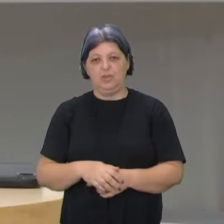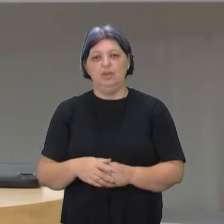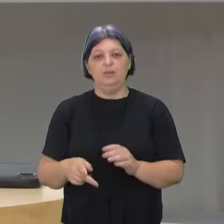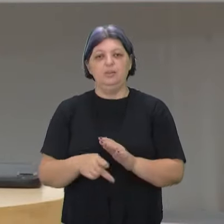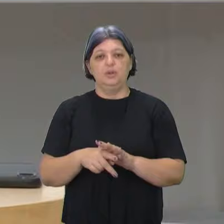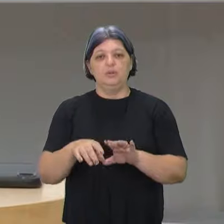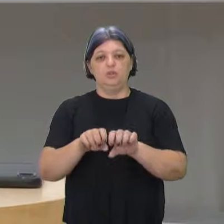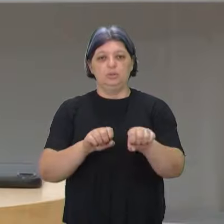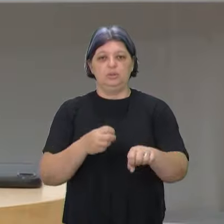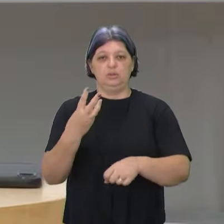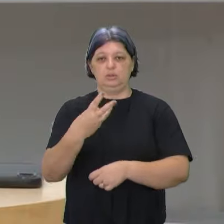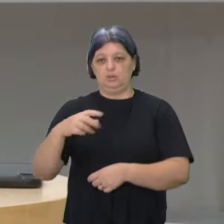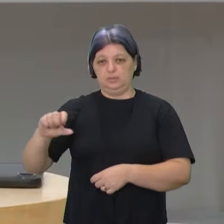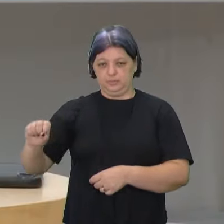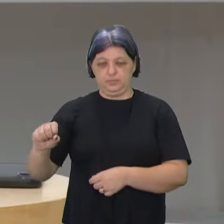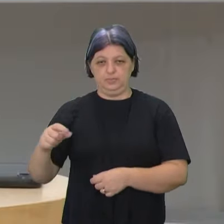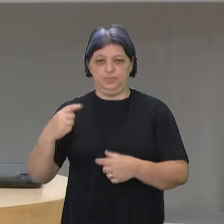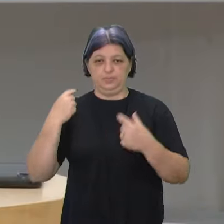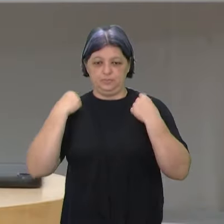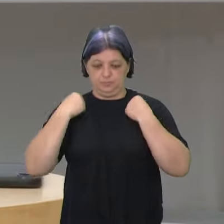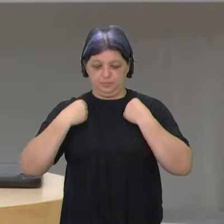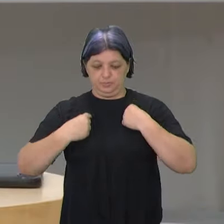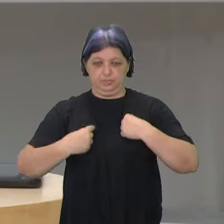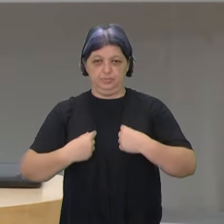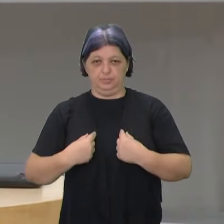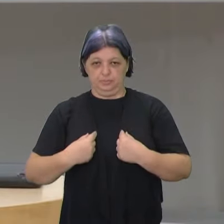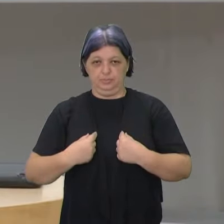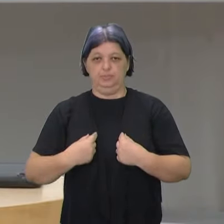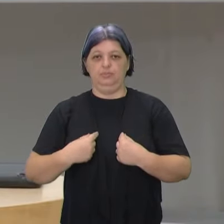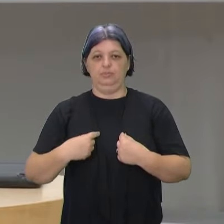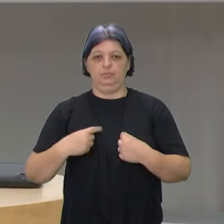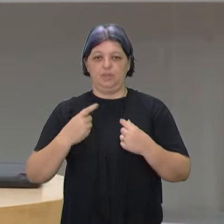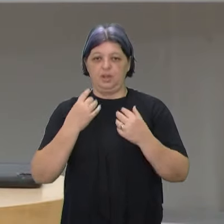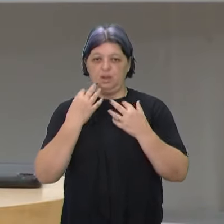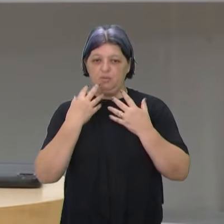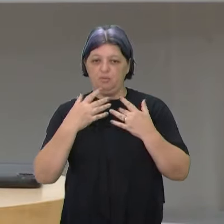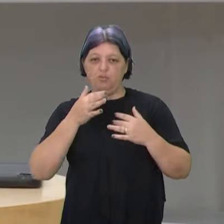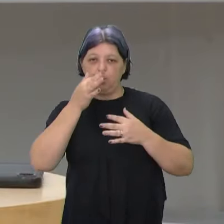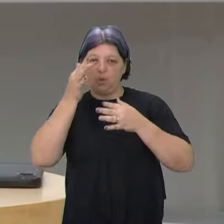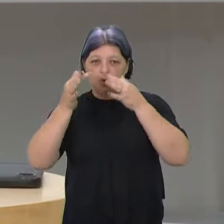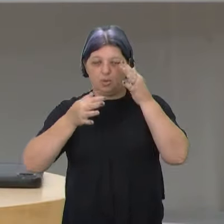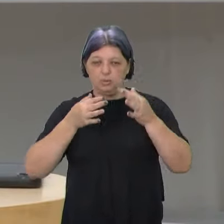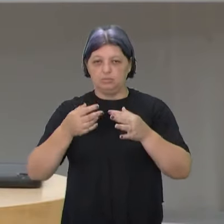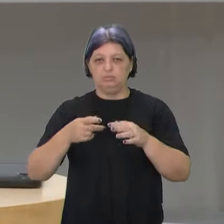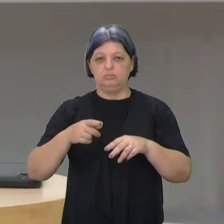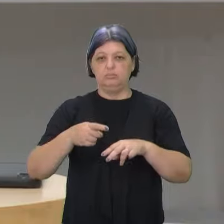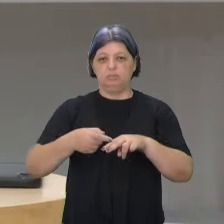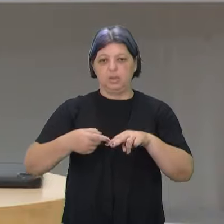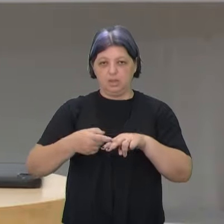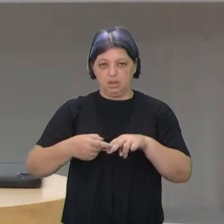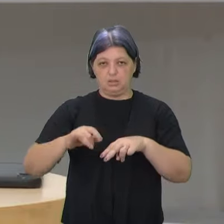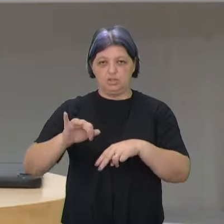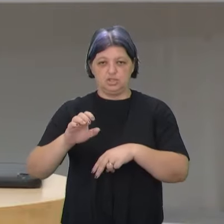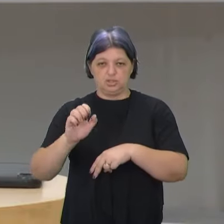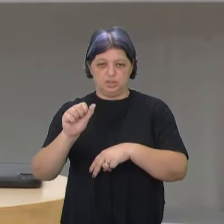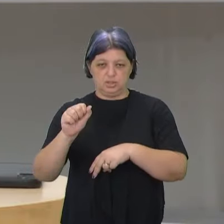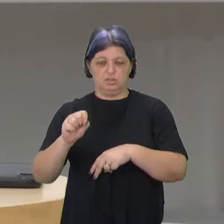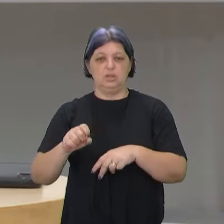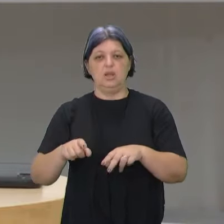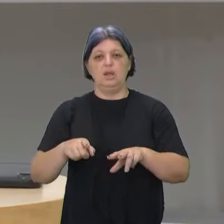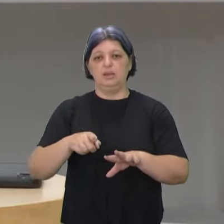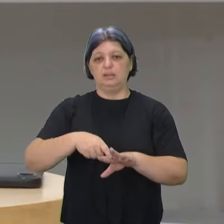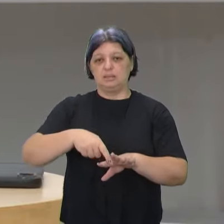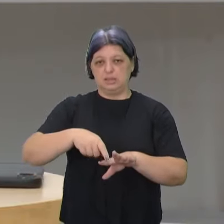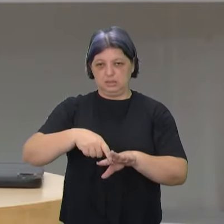estou com uma blusa de alcinha roxa, lilás, florida, uma calça jeans e uma sandália. Tenho a